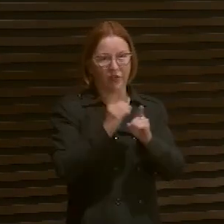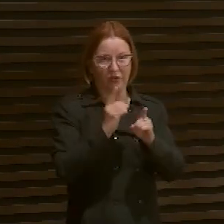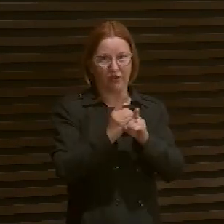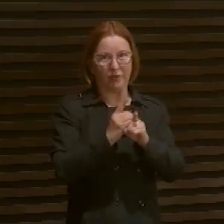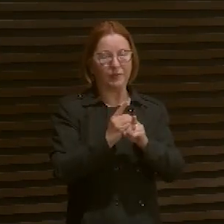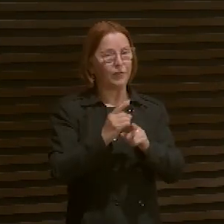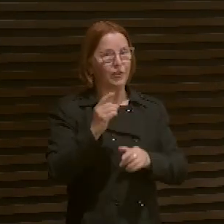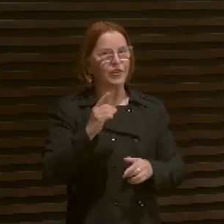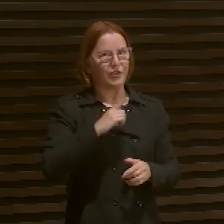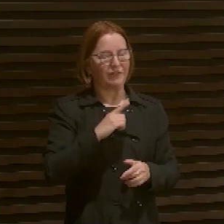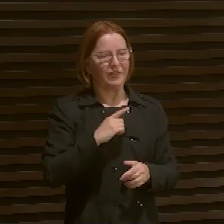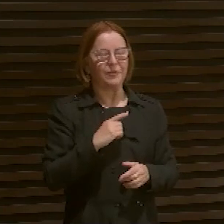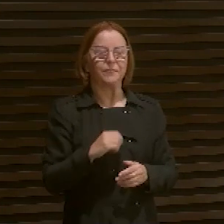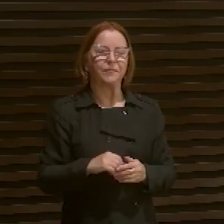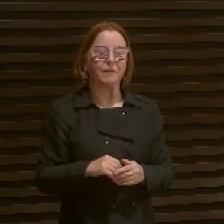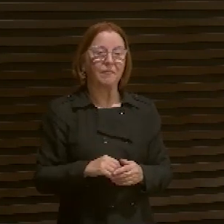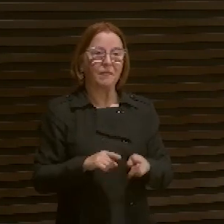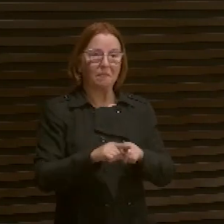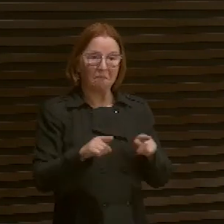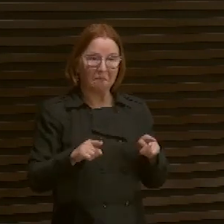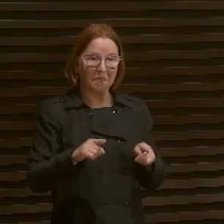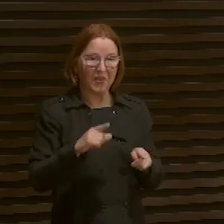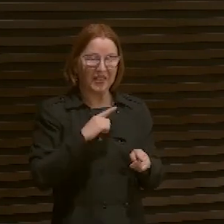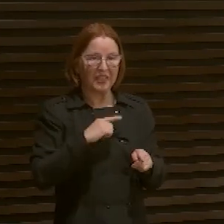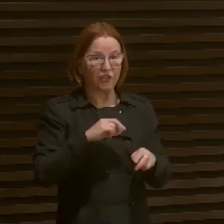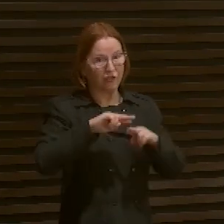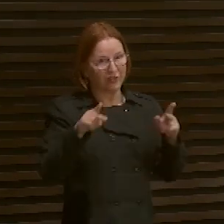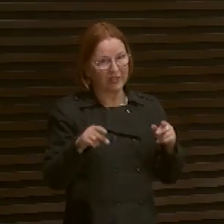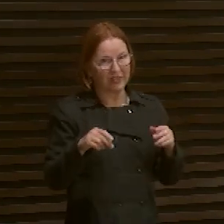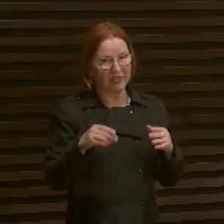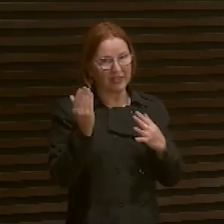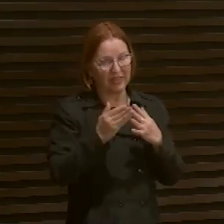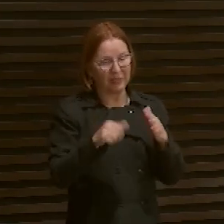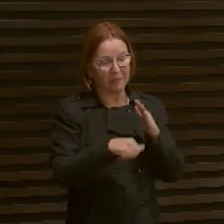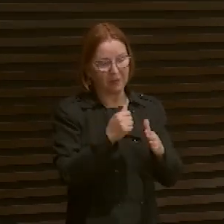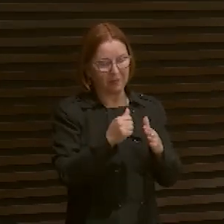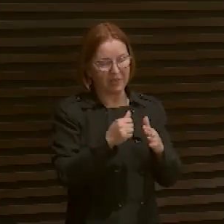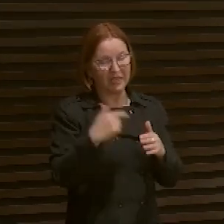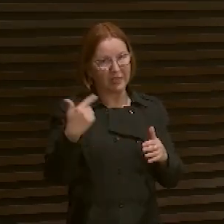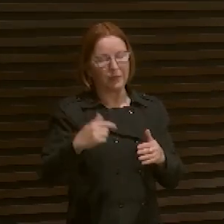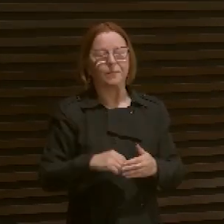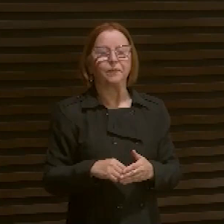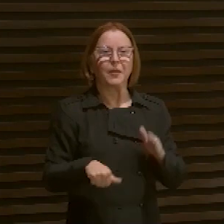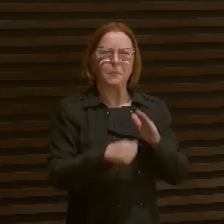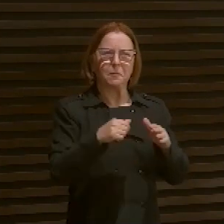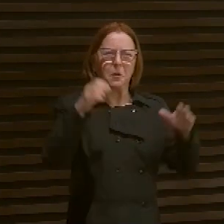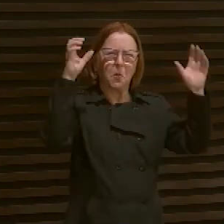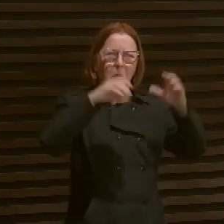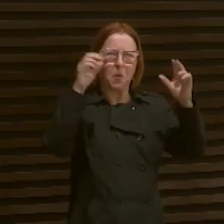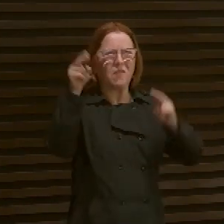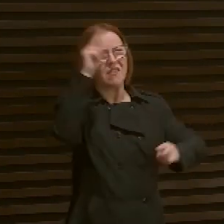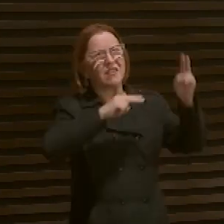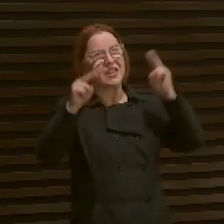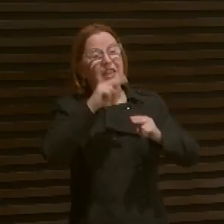uma, mas tem uma diferença entre a primeira e a segunda. Na primeira tempestade, Jesus estava com eles no